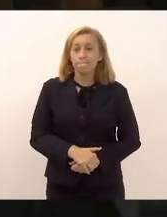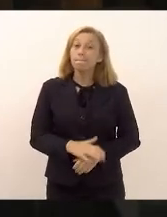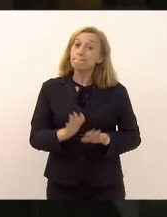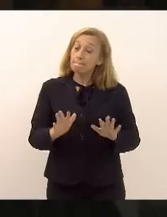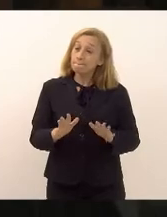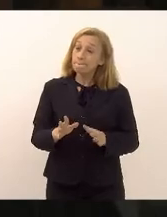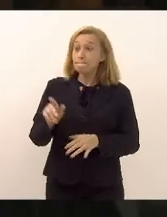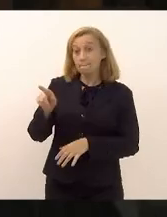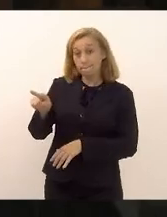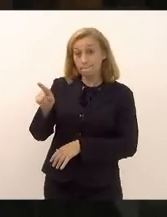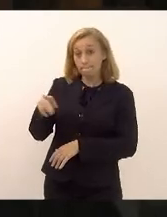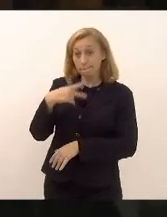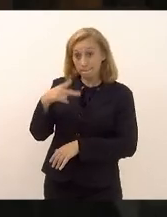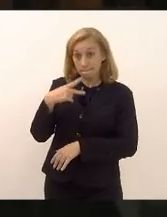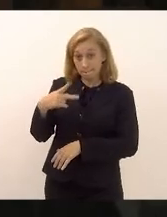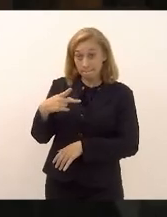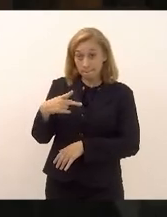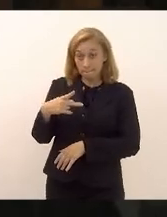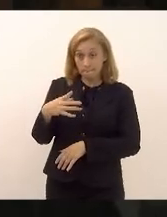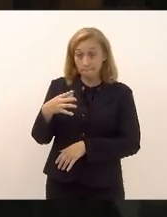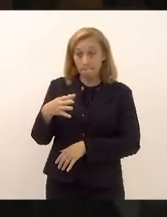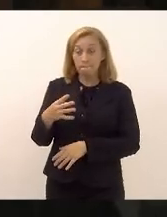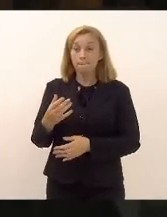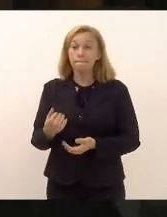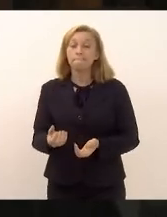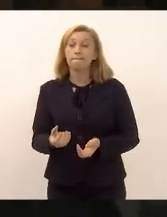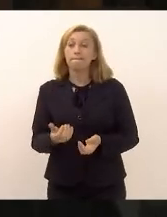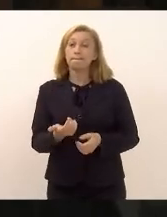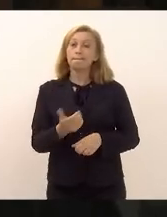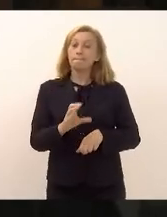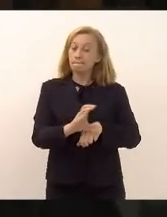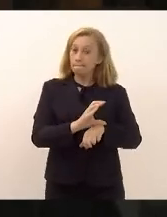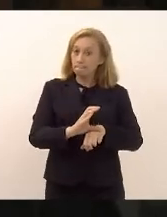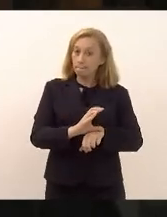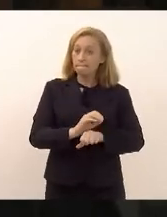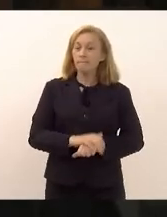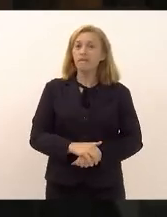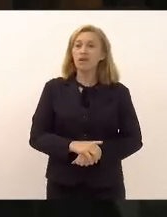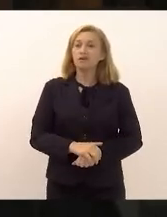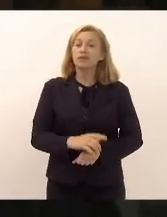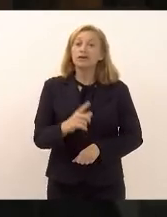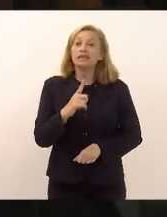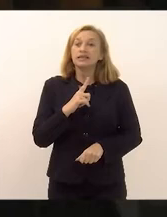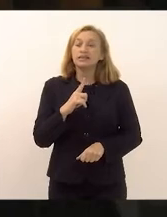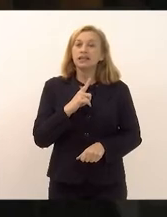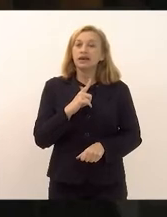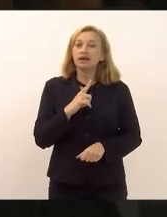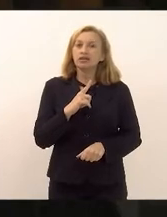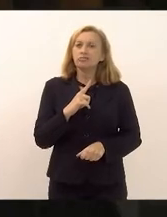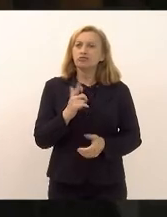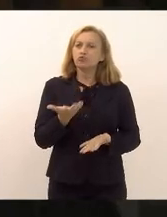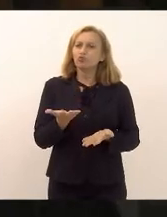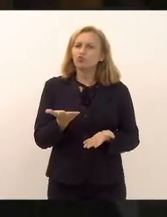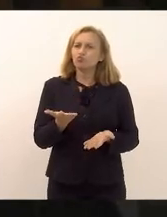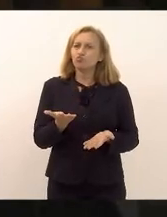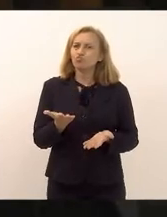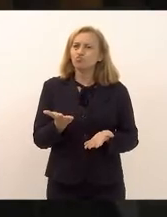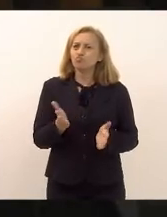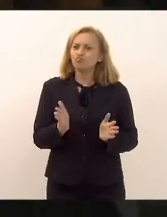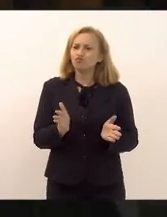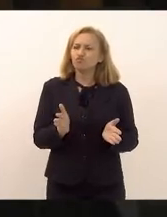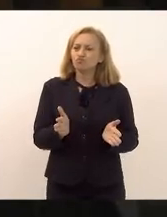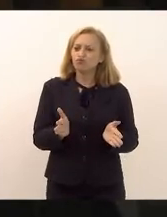Alega ele, na direta de inconstitucionalidade, que há um vício de iniciativa.